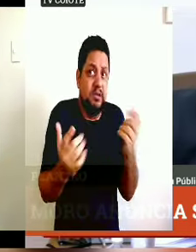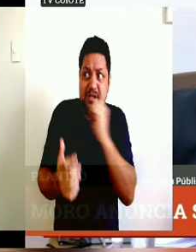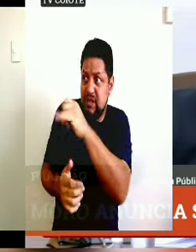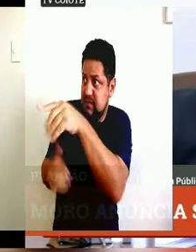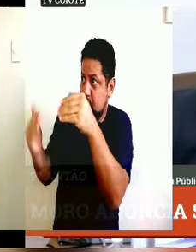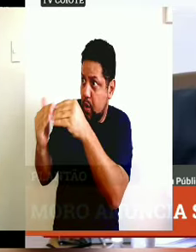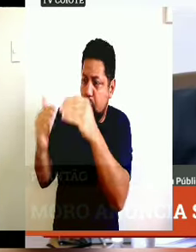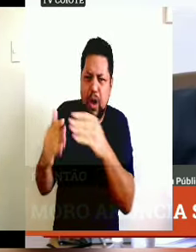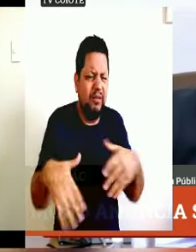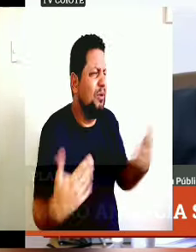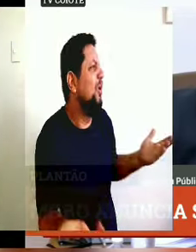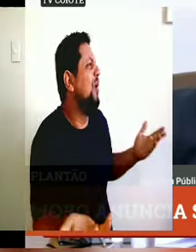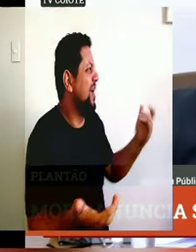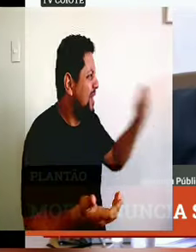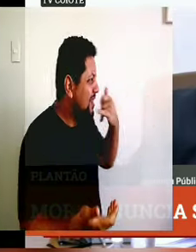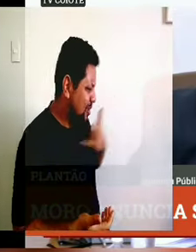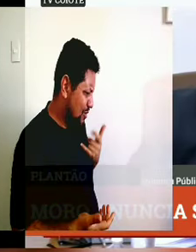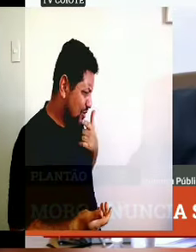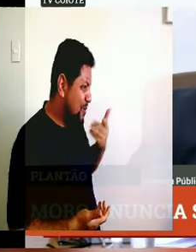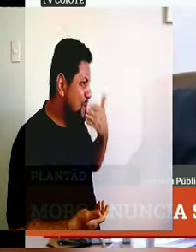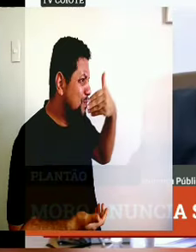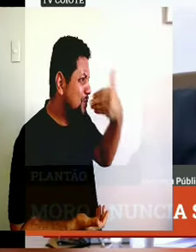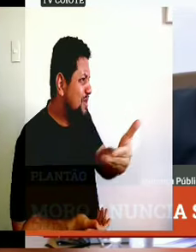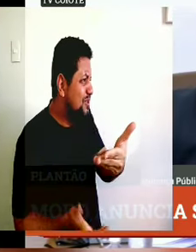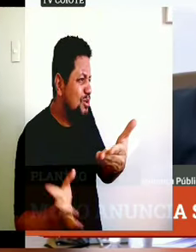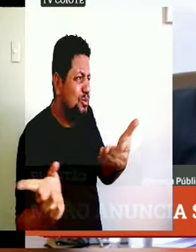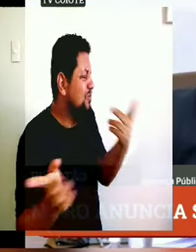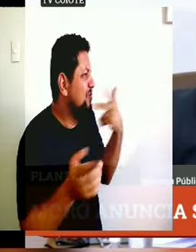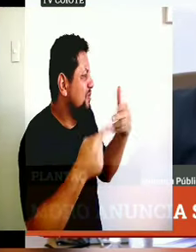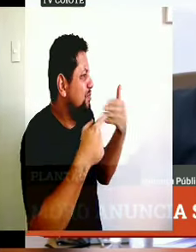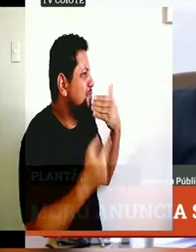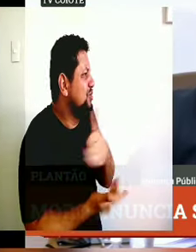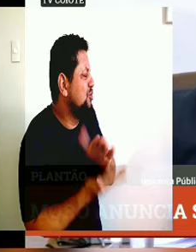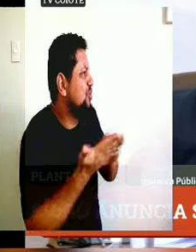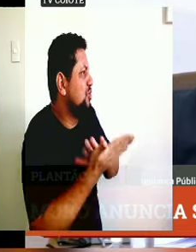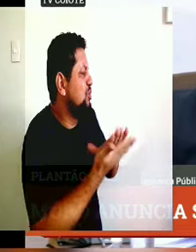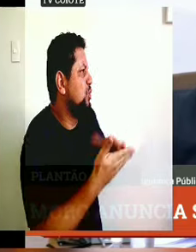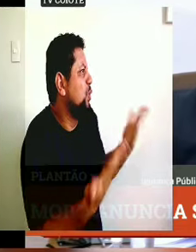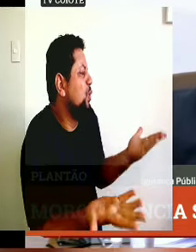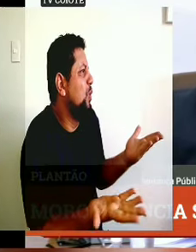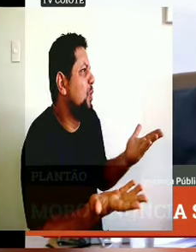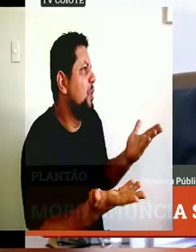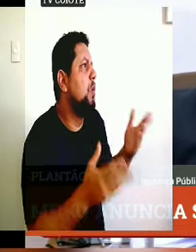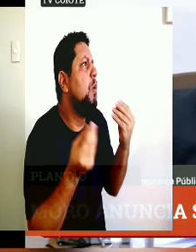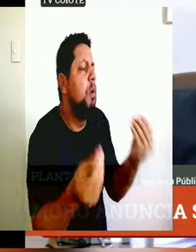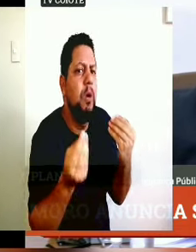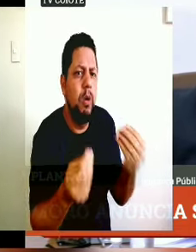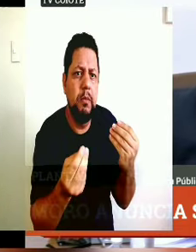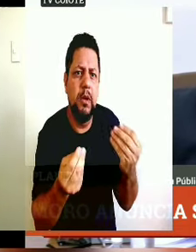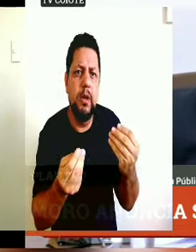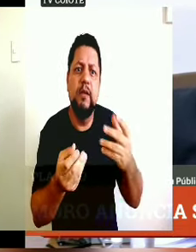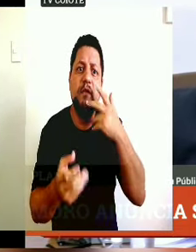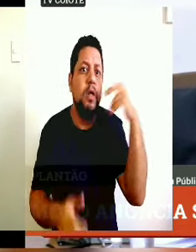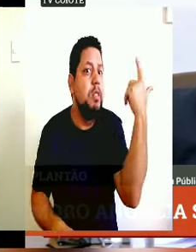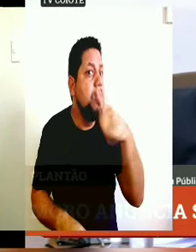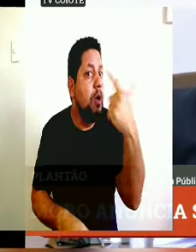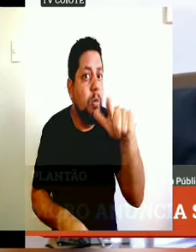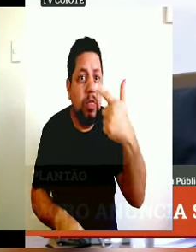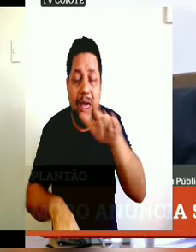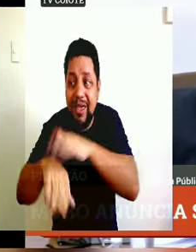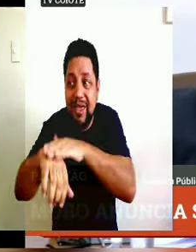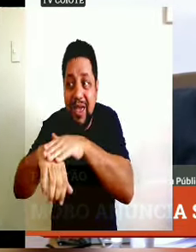Se ele já está sujeito a exoneração a pedido ou a exoneração ex officio. Mas o fato é que não existe nenhum pedido que foi